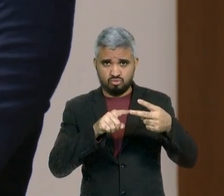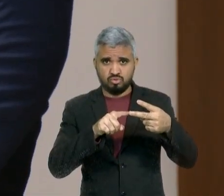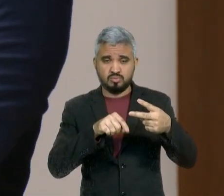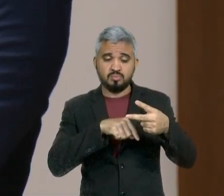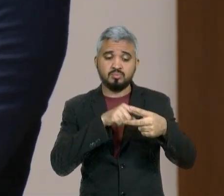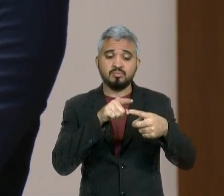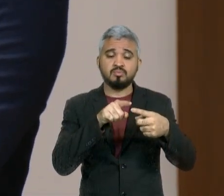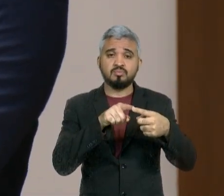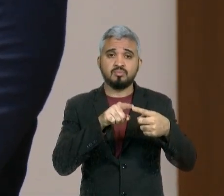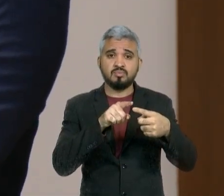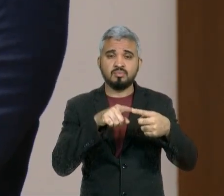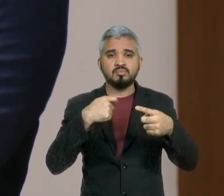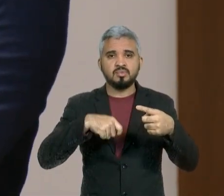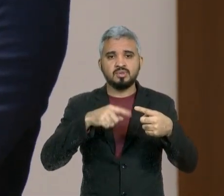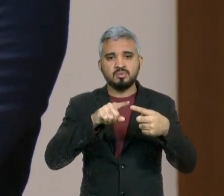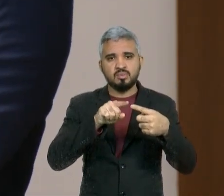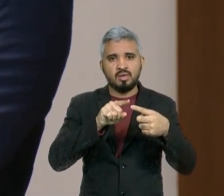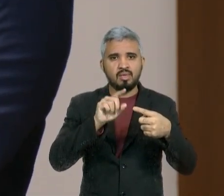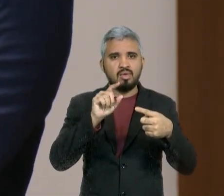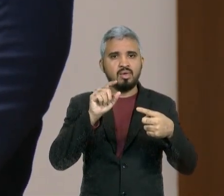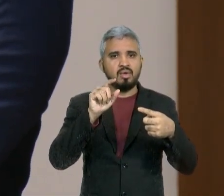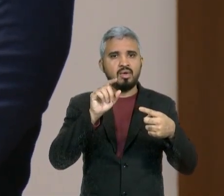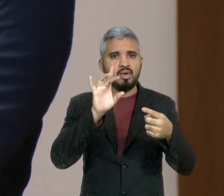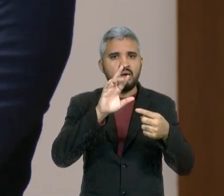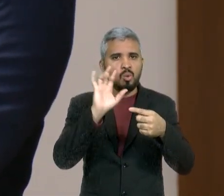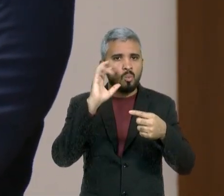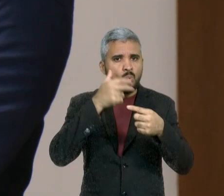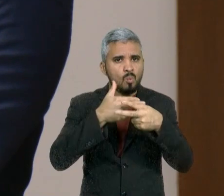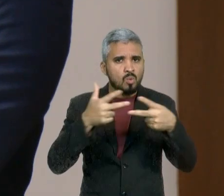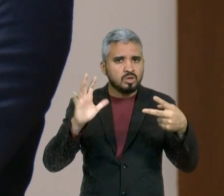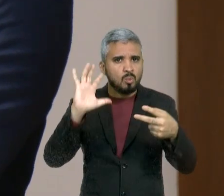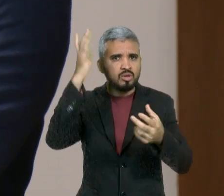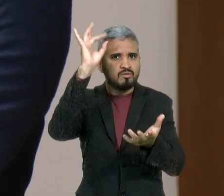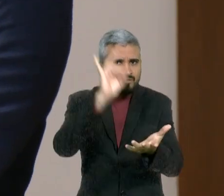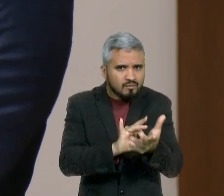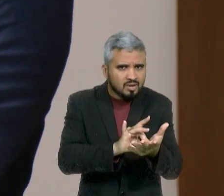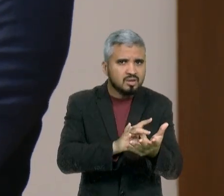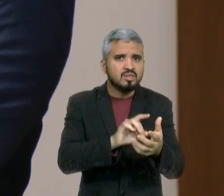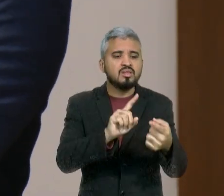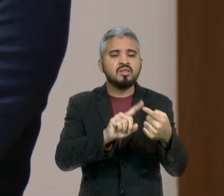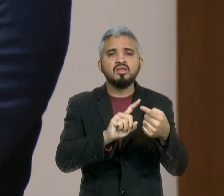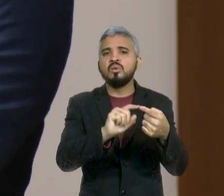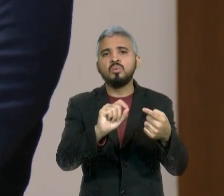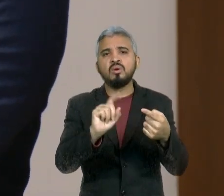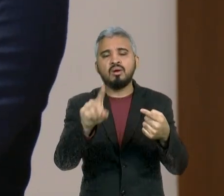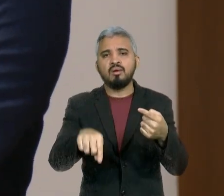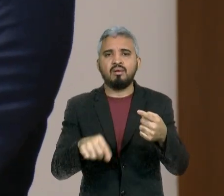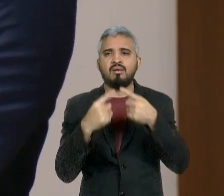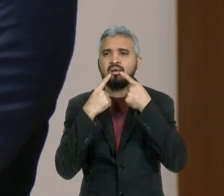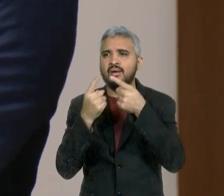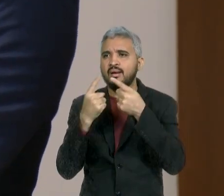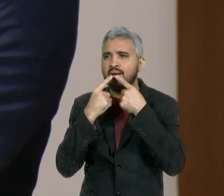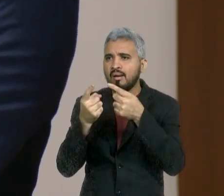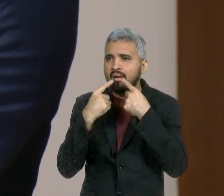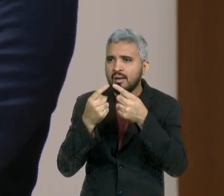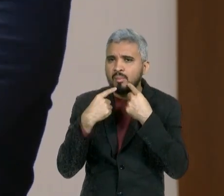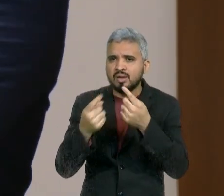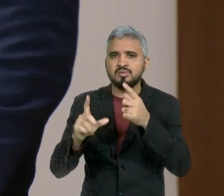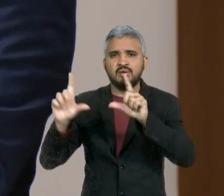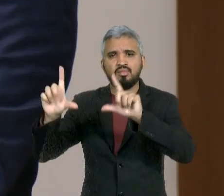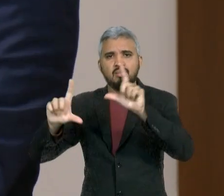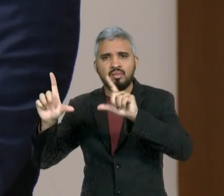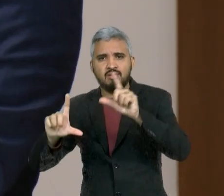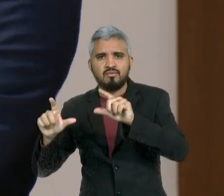um fato determinado. E o fato determinado existe. Reclamação em todas as emissoras, desde Mirante, Difusora,